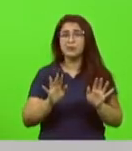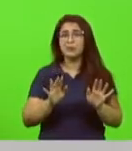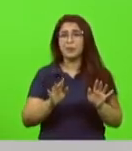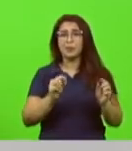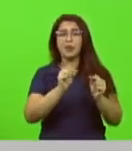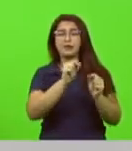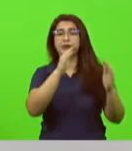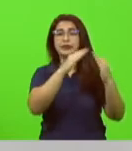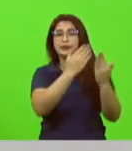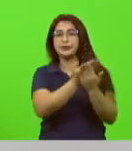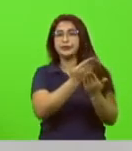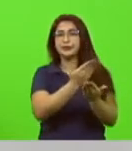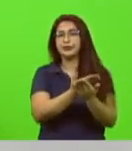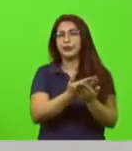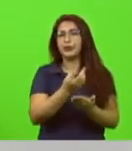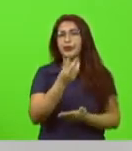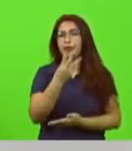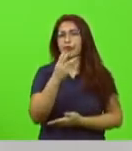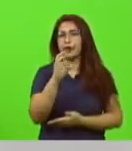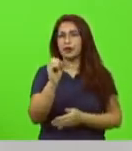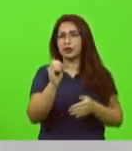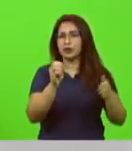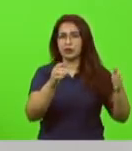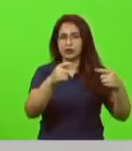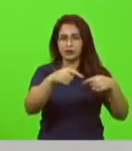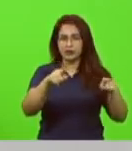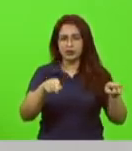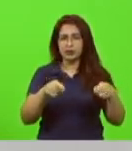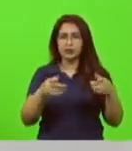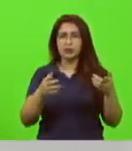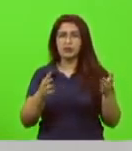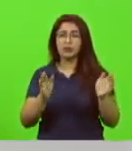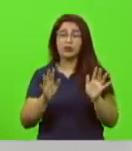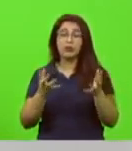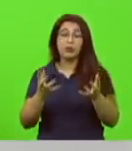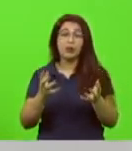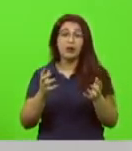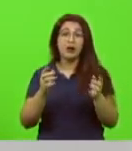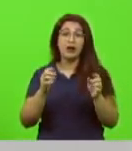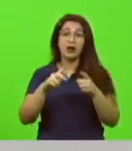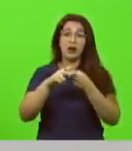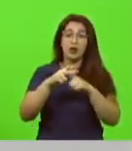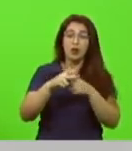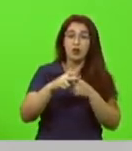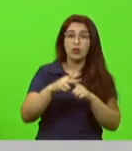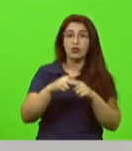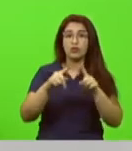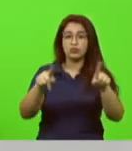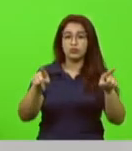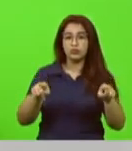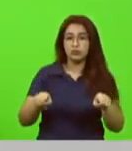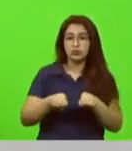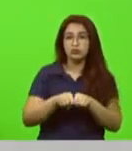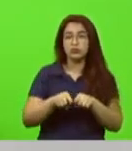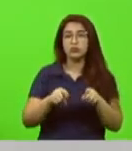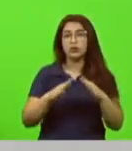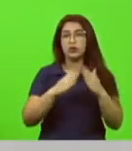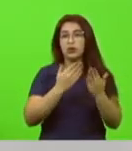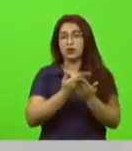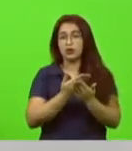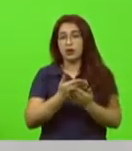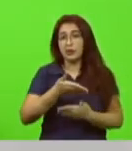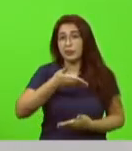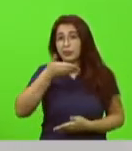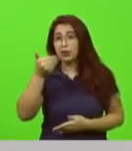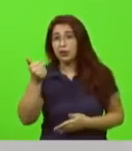de 10, 20, 30 salas, a comunidade, não, mas nós só queremos, prefeito, que você arrume essa escola, põe uma sala aqui, mais um professor lá, e pronto, para nós está ótimo. Então,